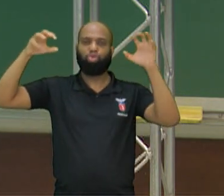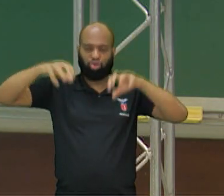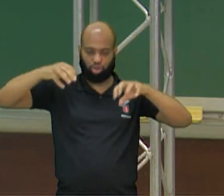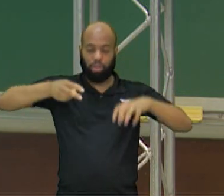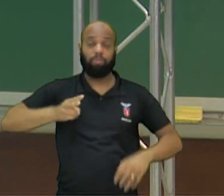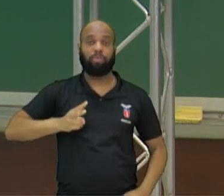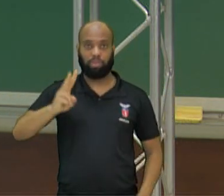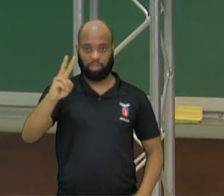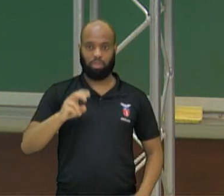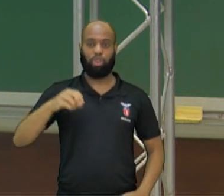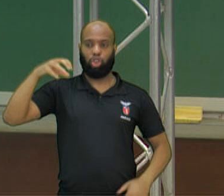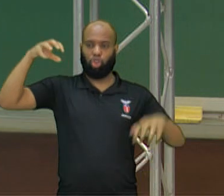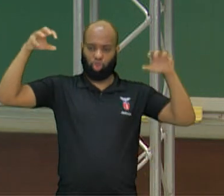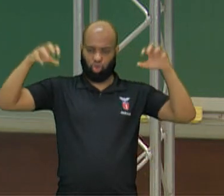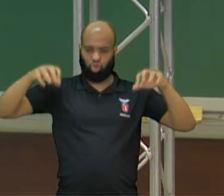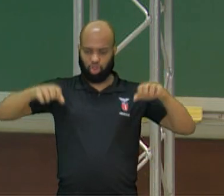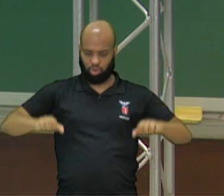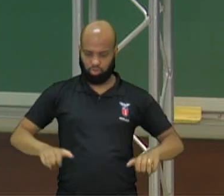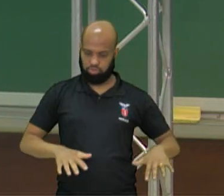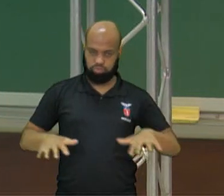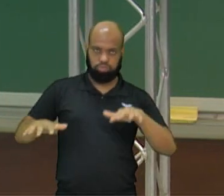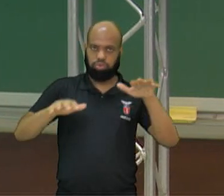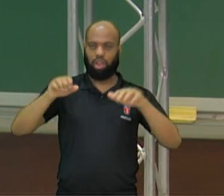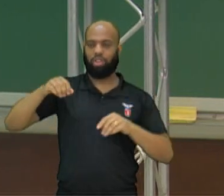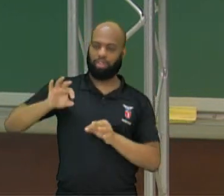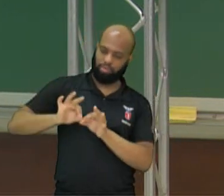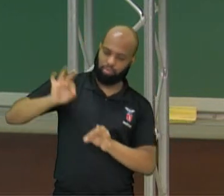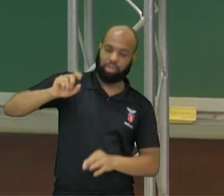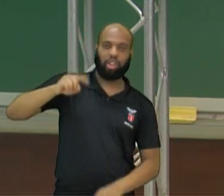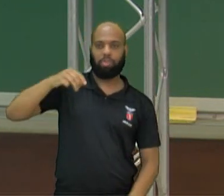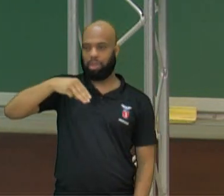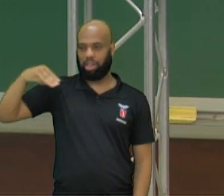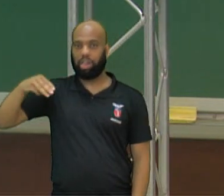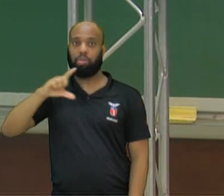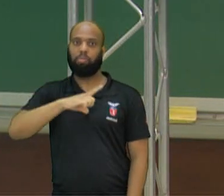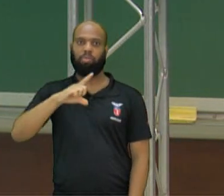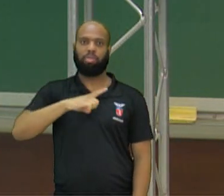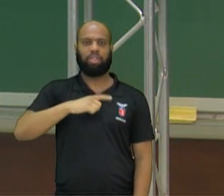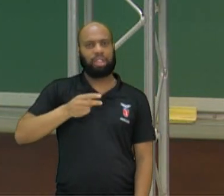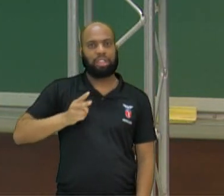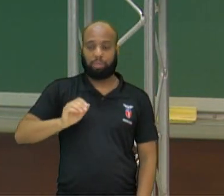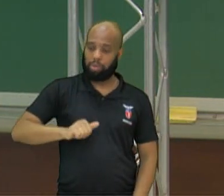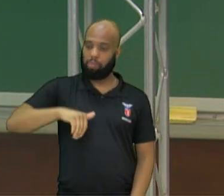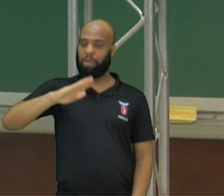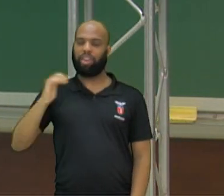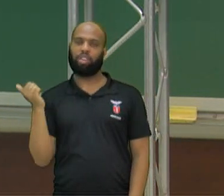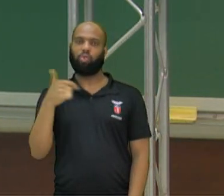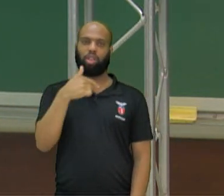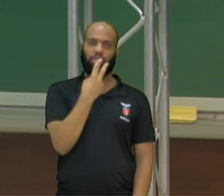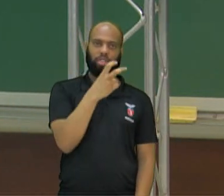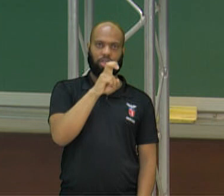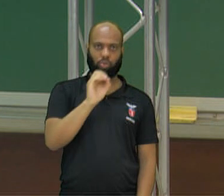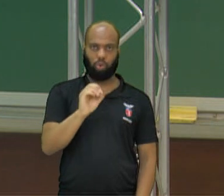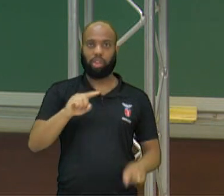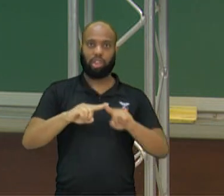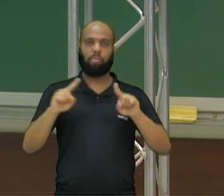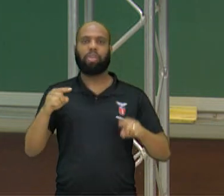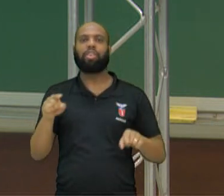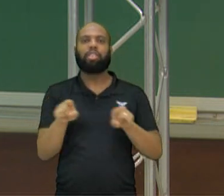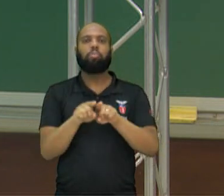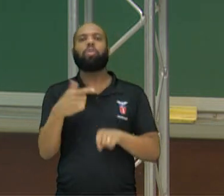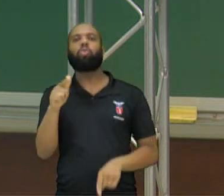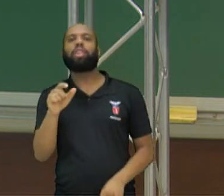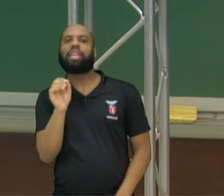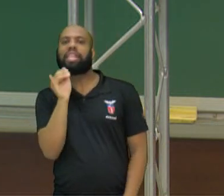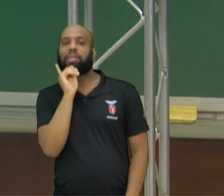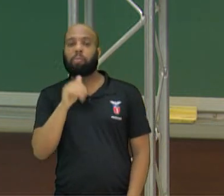nós não temos nenhum mês nesse climograma com menos de 200 milímetros de chuva, mas nós também não vamos encontrar nenhum mês